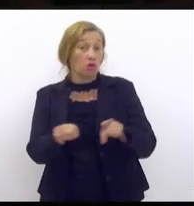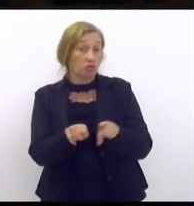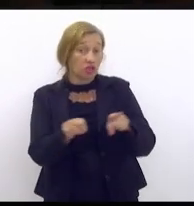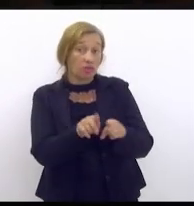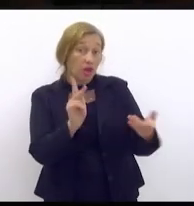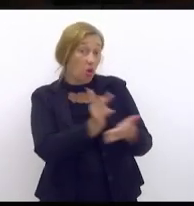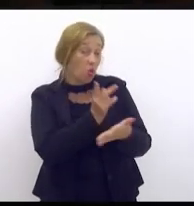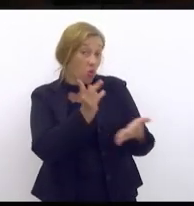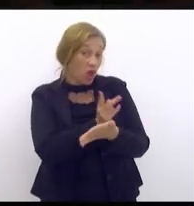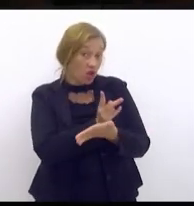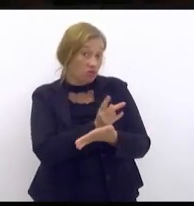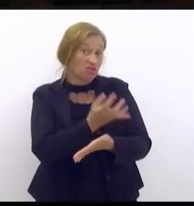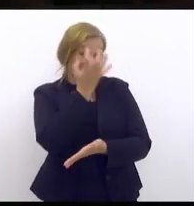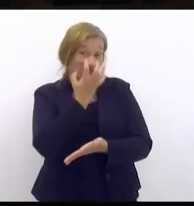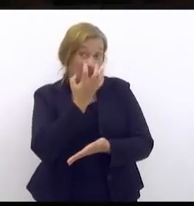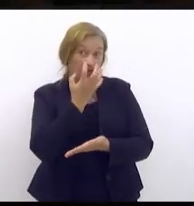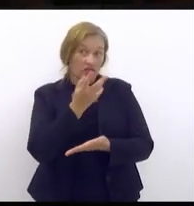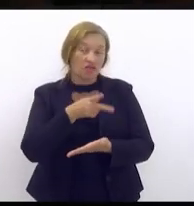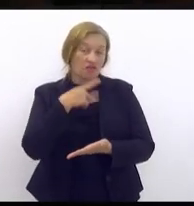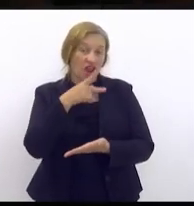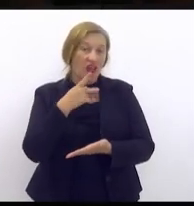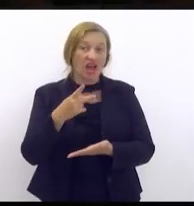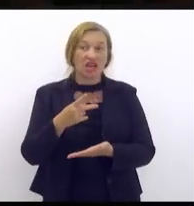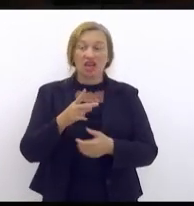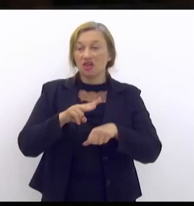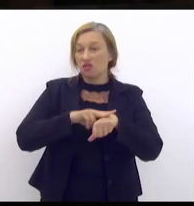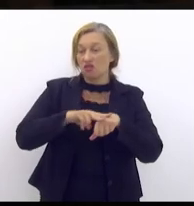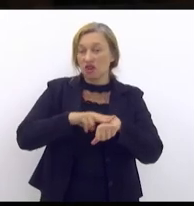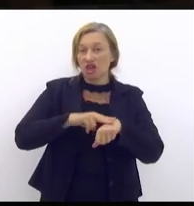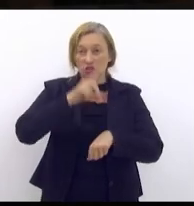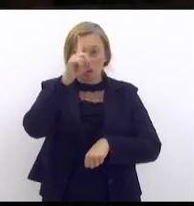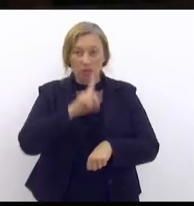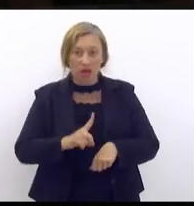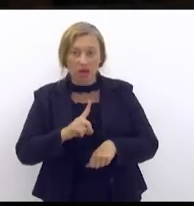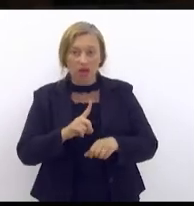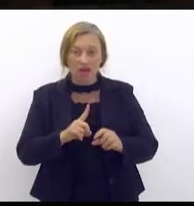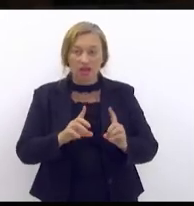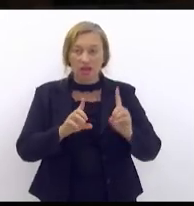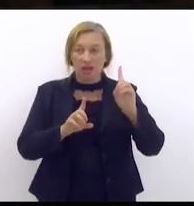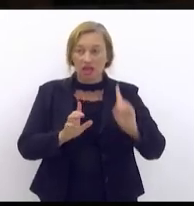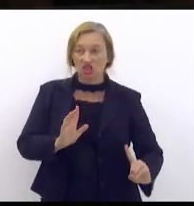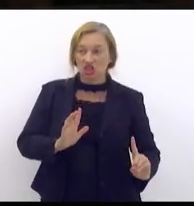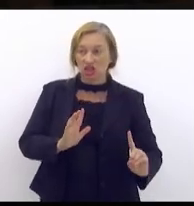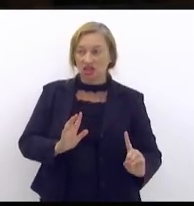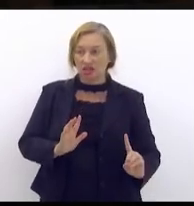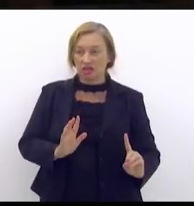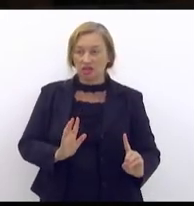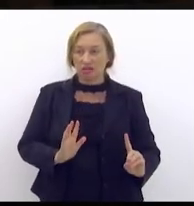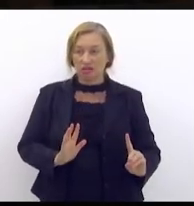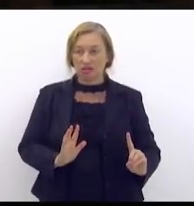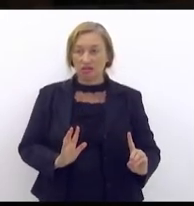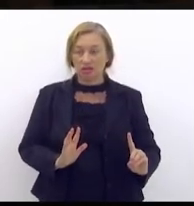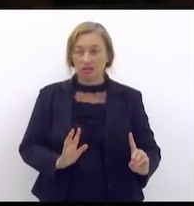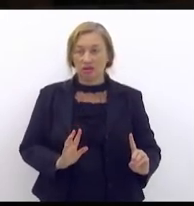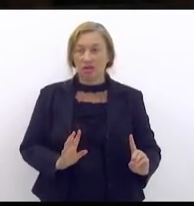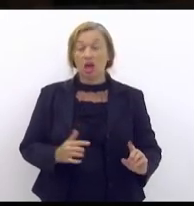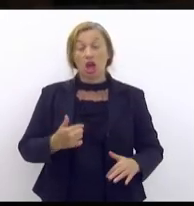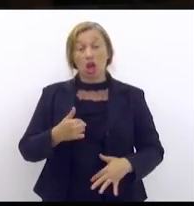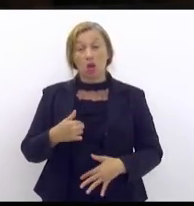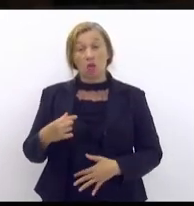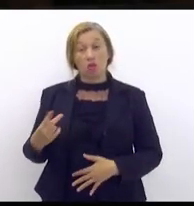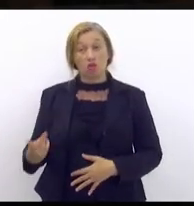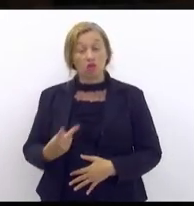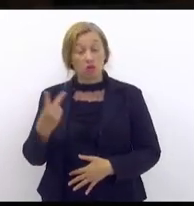erro crasso de achar que o verde e amarelo é da direita. Eu prezo